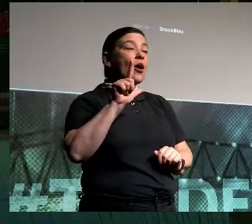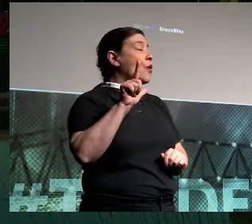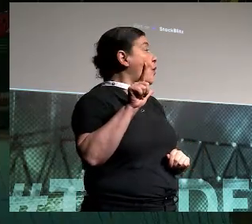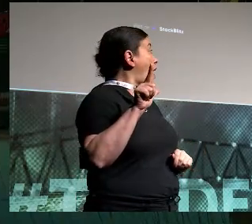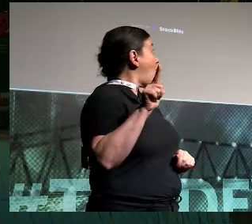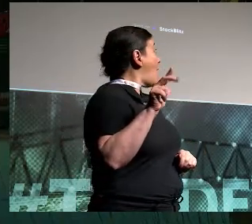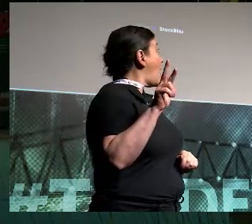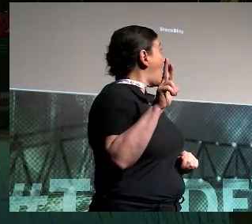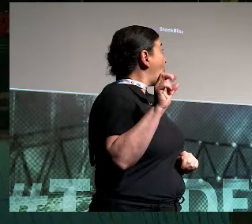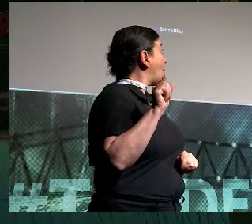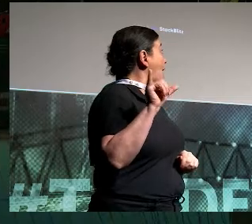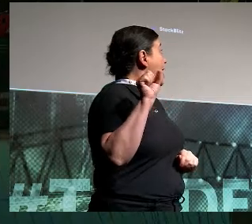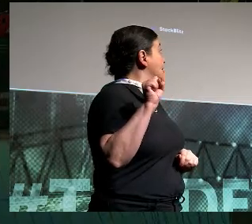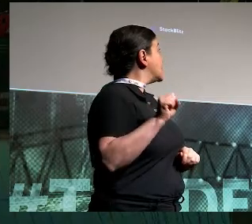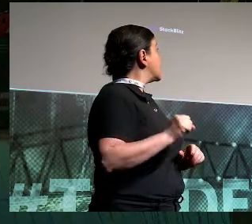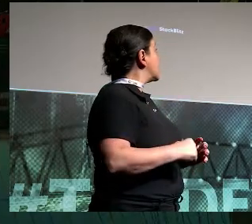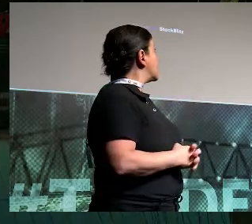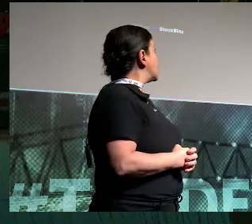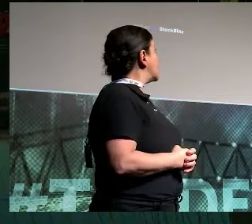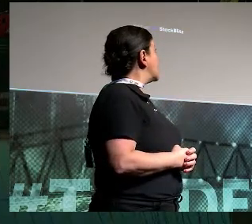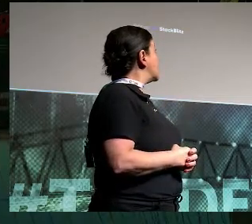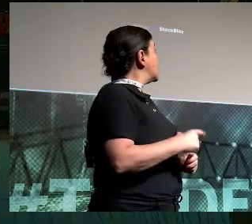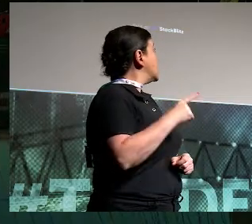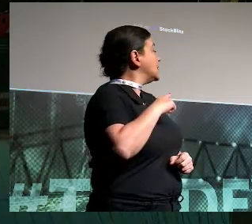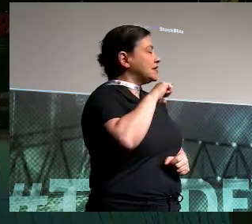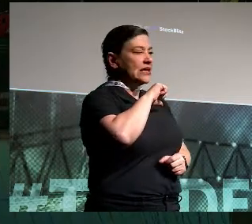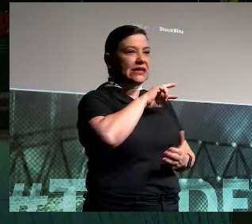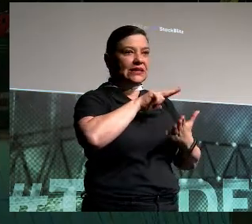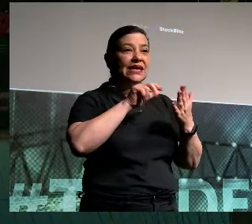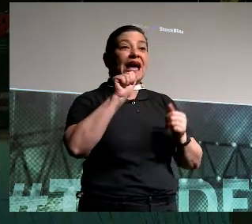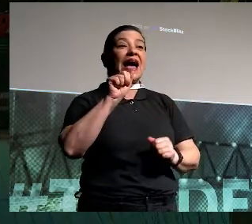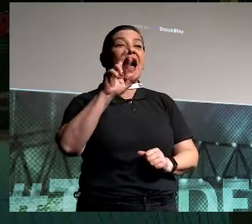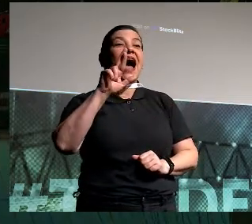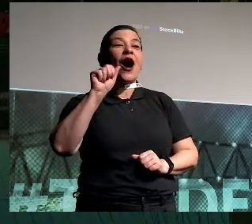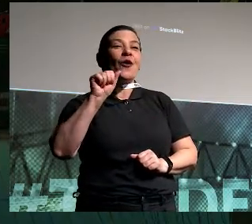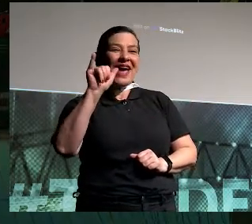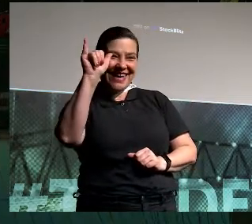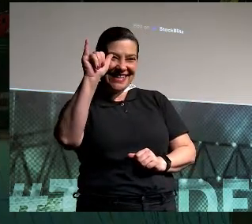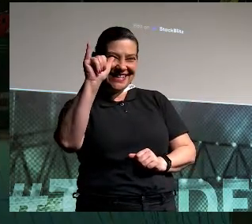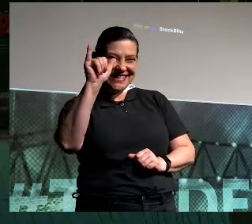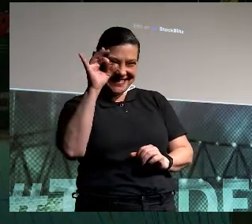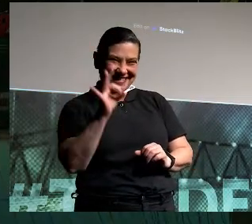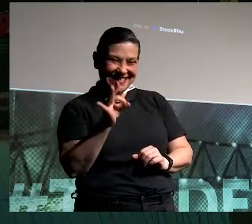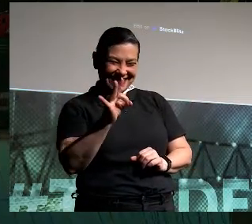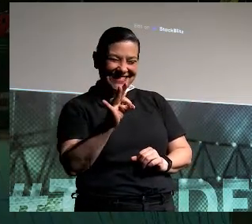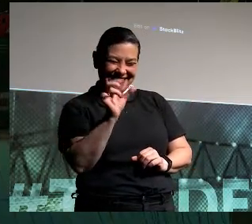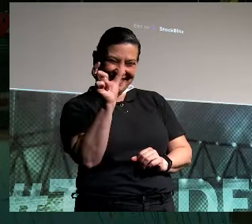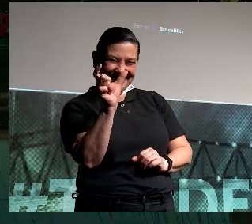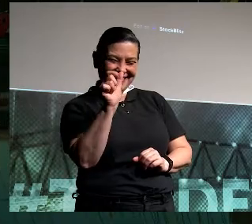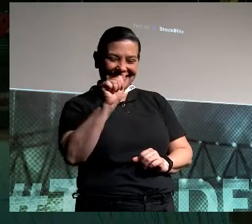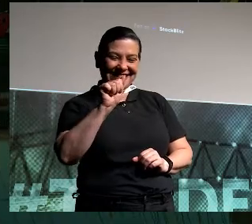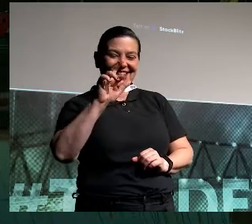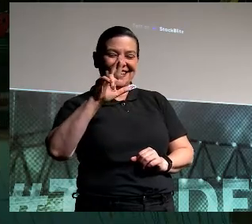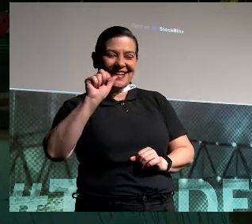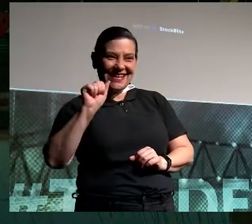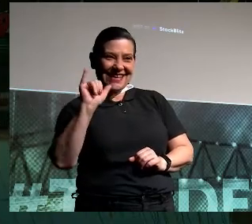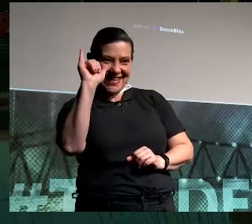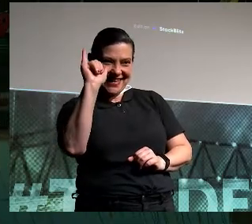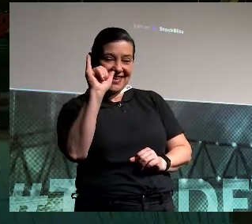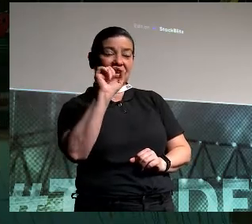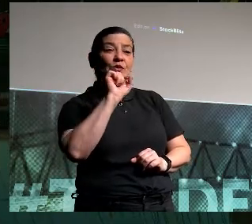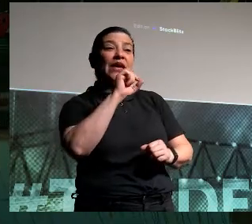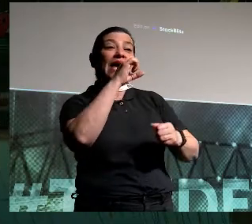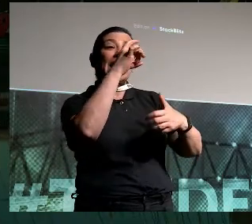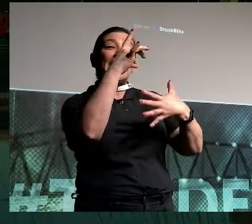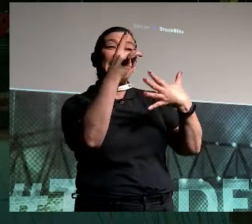posso falar que tem uma quantidade de dados desse array limitados e eu posso definir um por um cada um dos